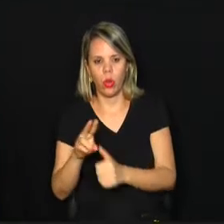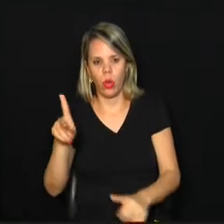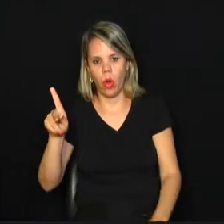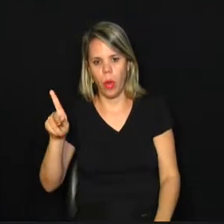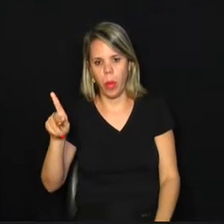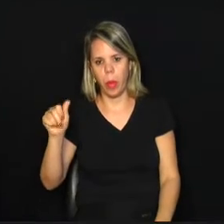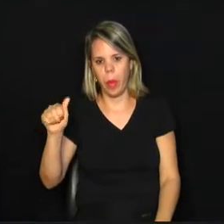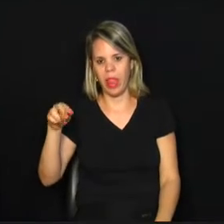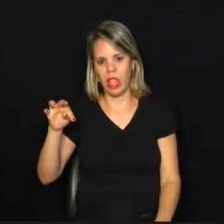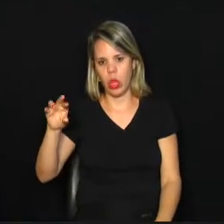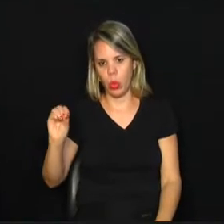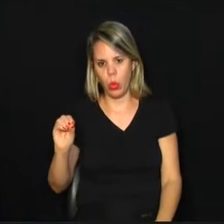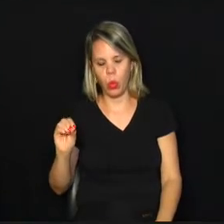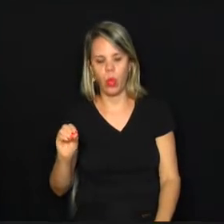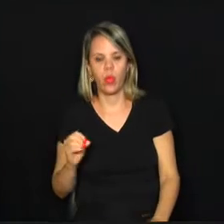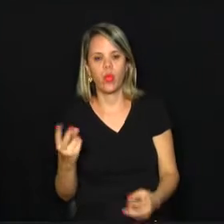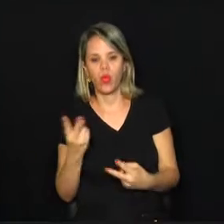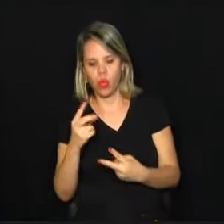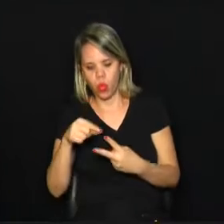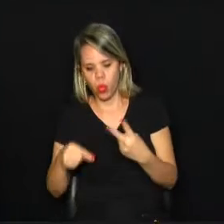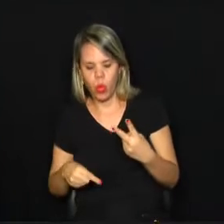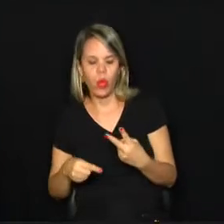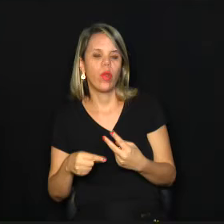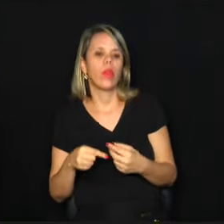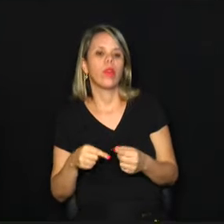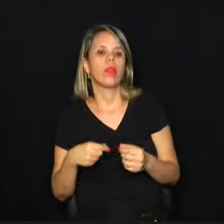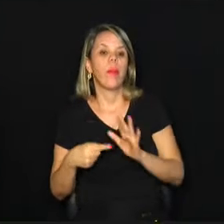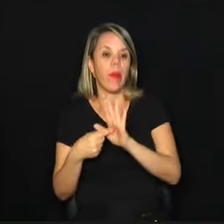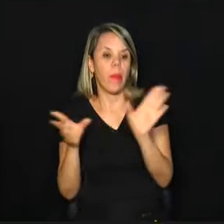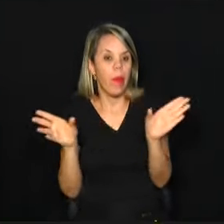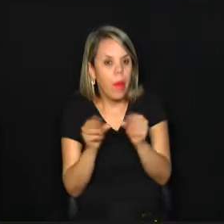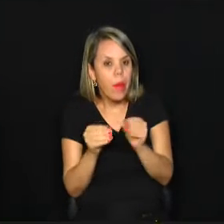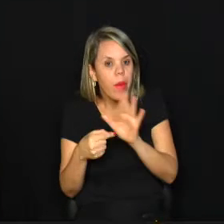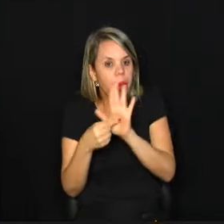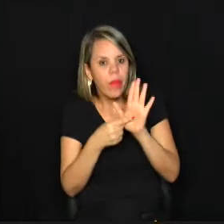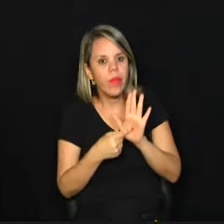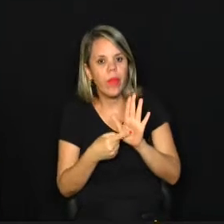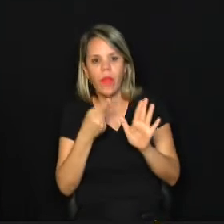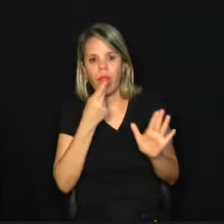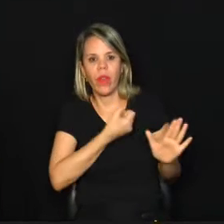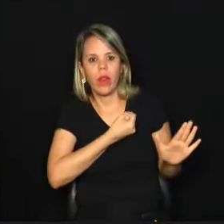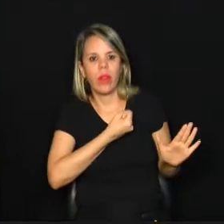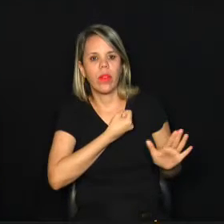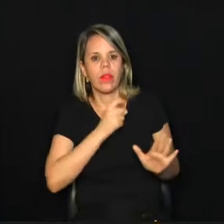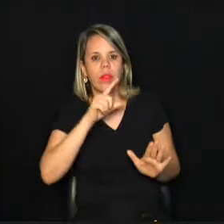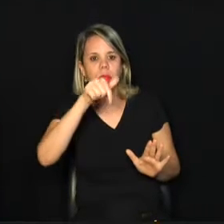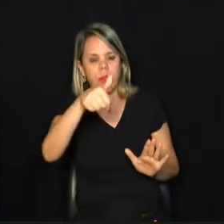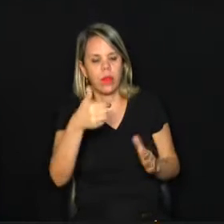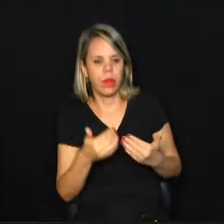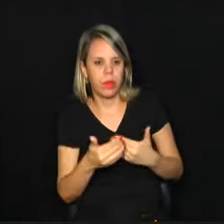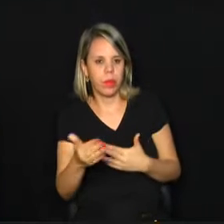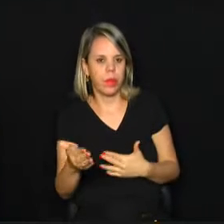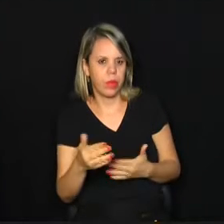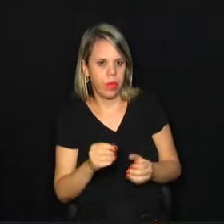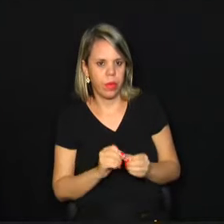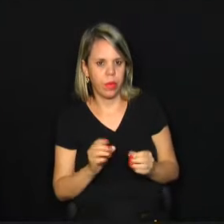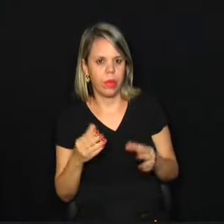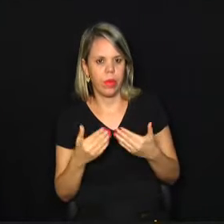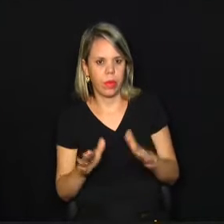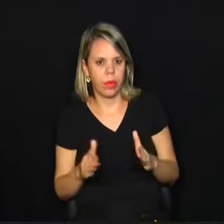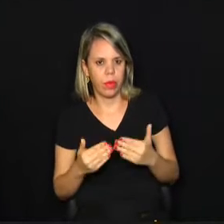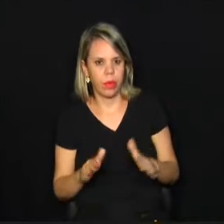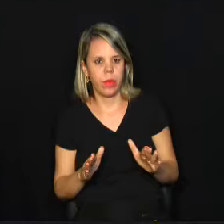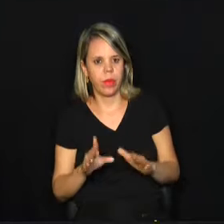doutor Caiado, fazer uma breve apresentação, que nós vamos falar em números e tal, e daí, a partir daí, a gente abre para